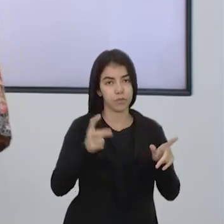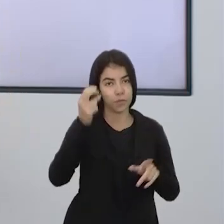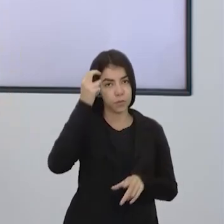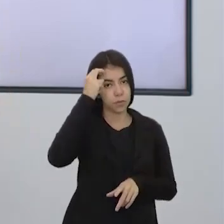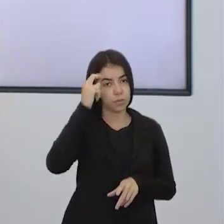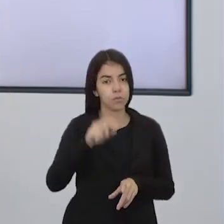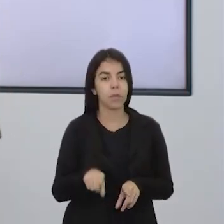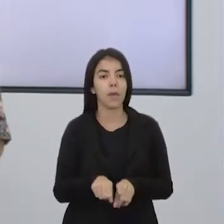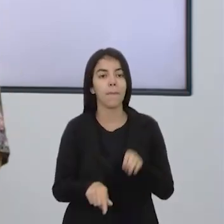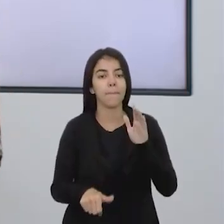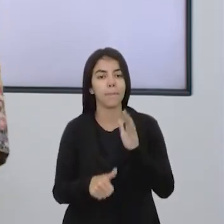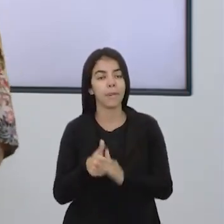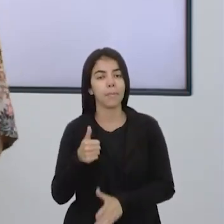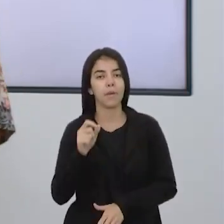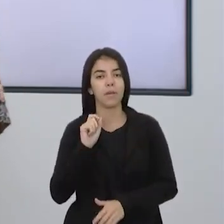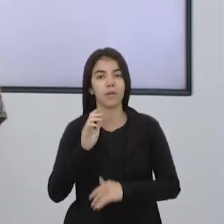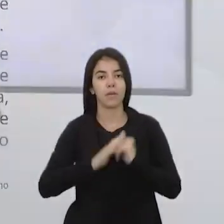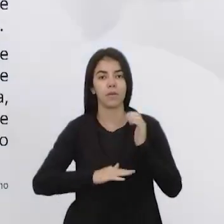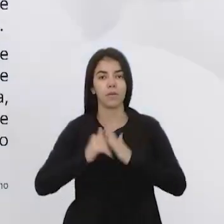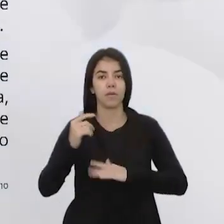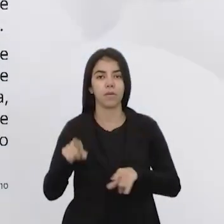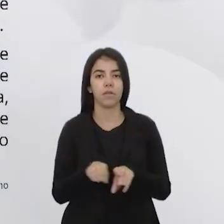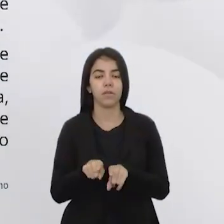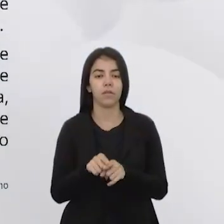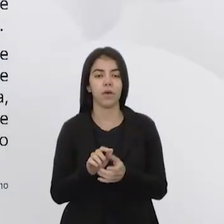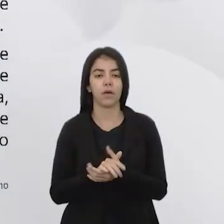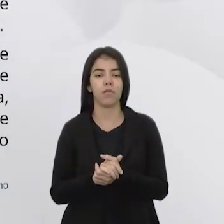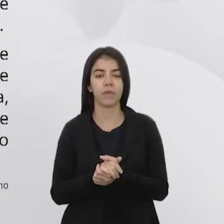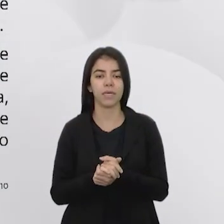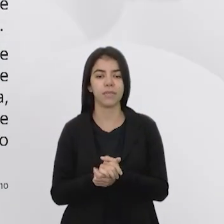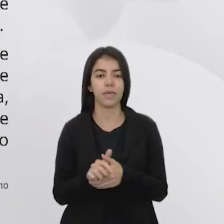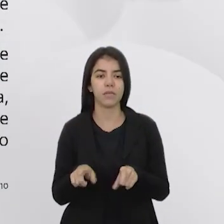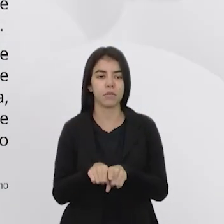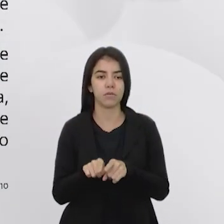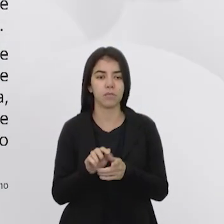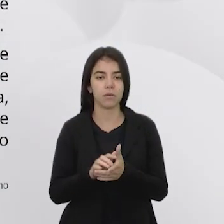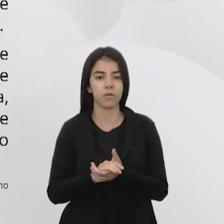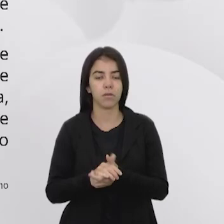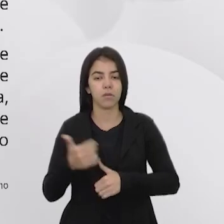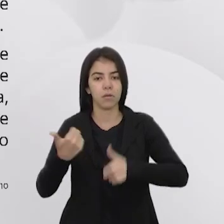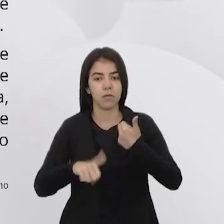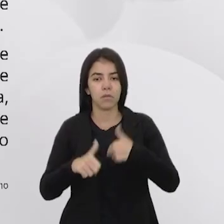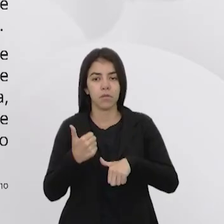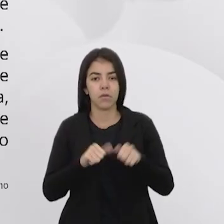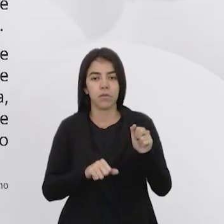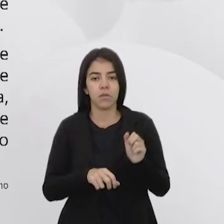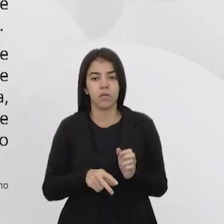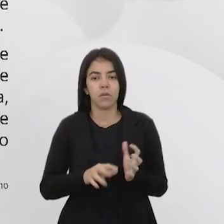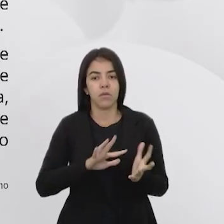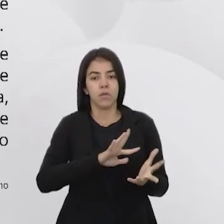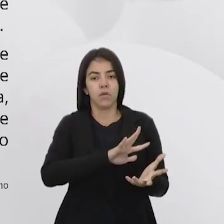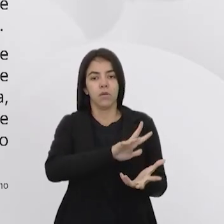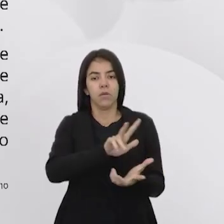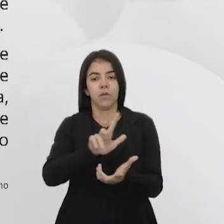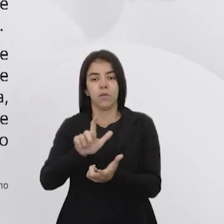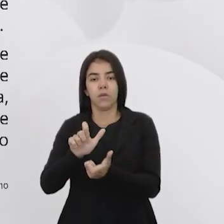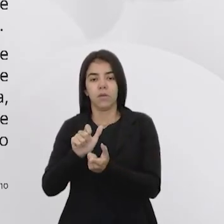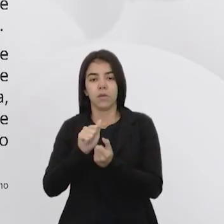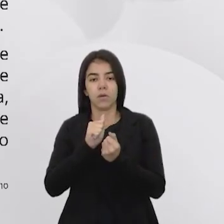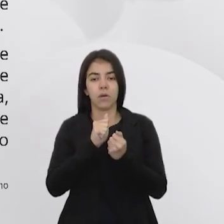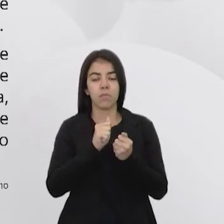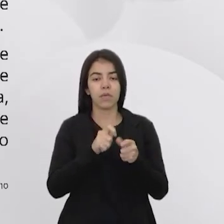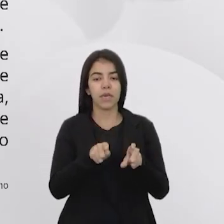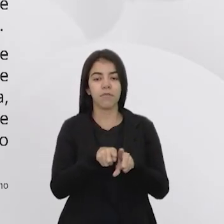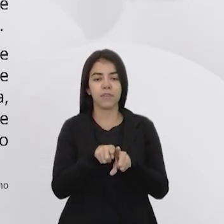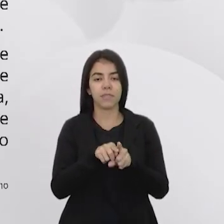bem, primeiramente vamos às nossas habilidades. Se liga aí! Analisar visões de mundo, conflitos de interesse, preconceitos